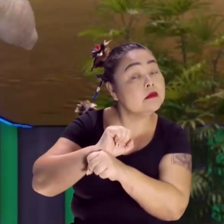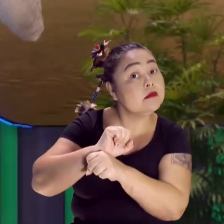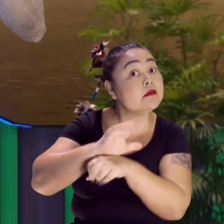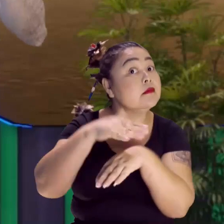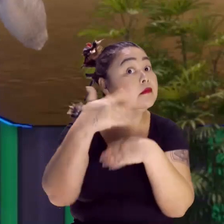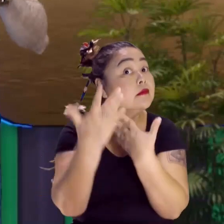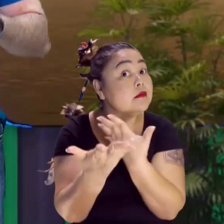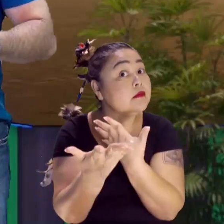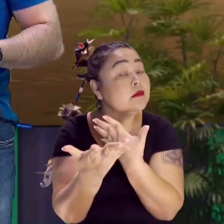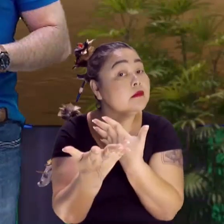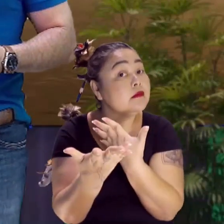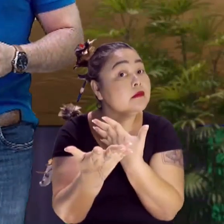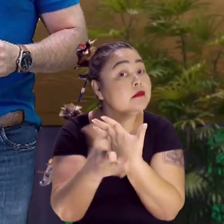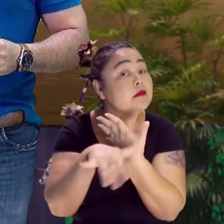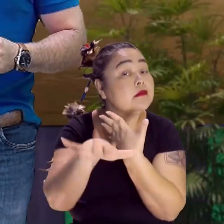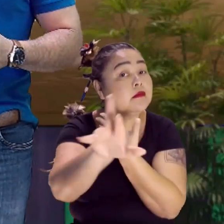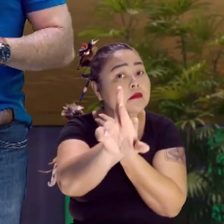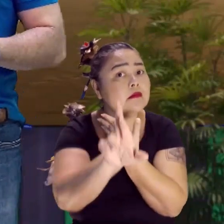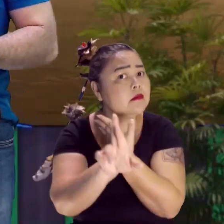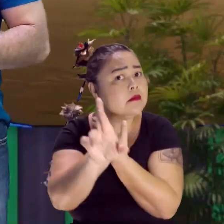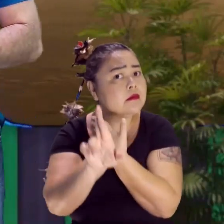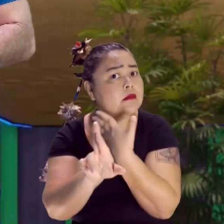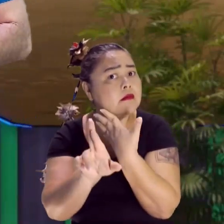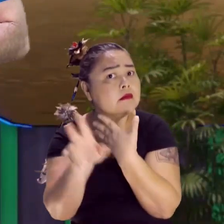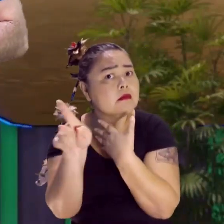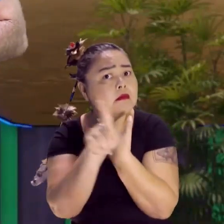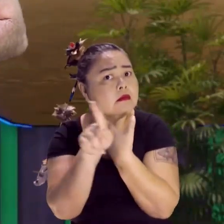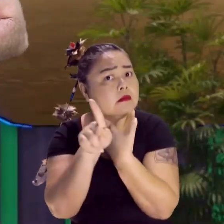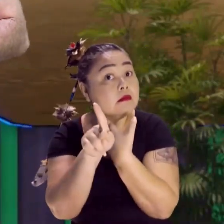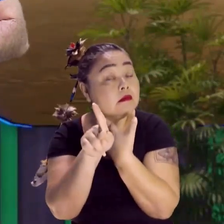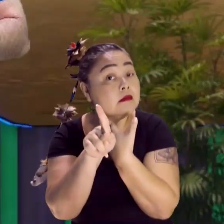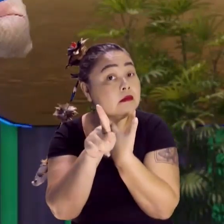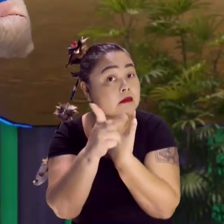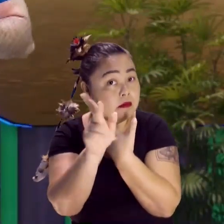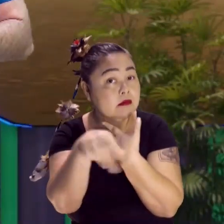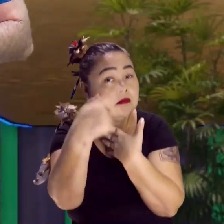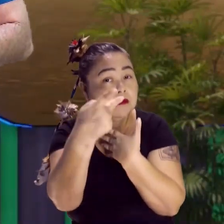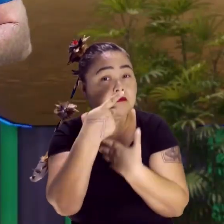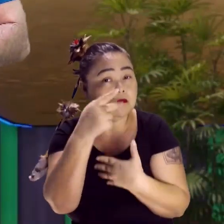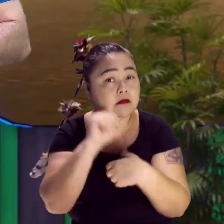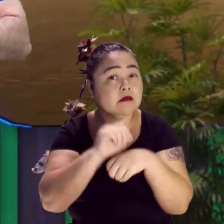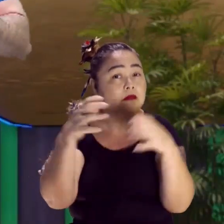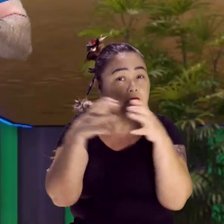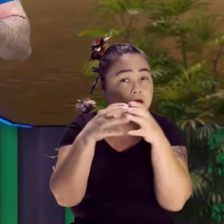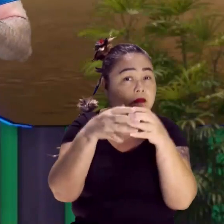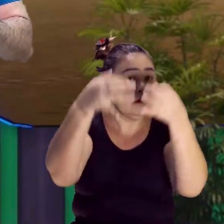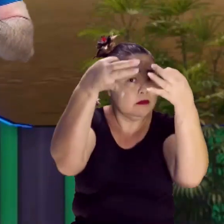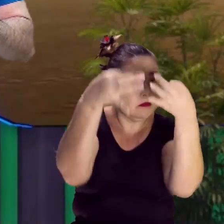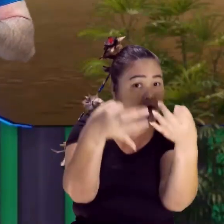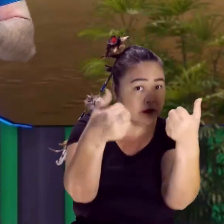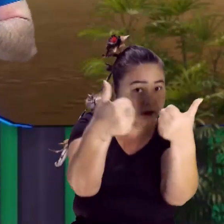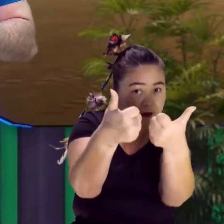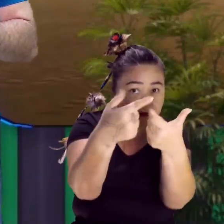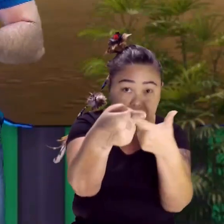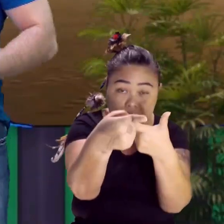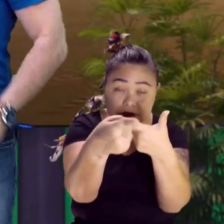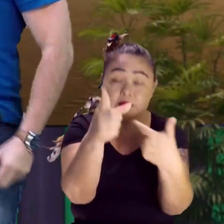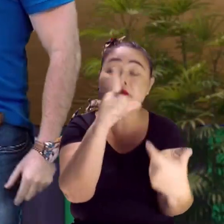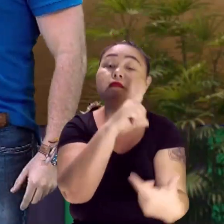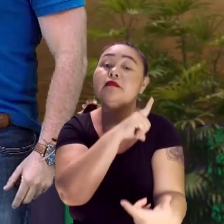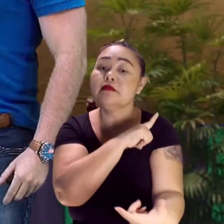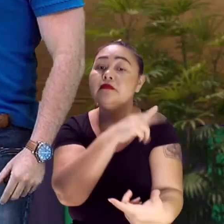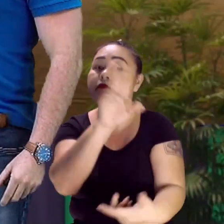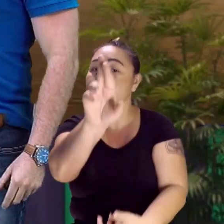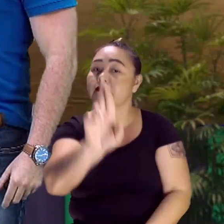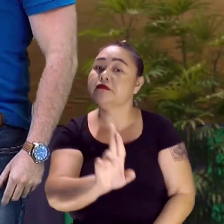E aí a galera respondeu correto professor fala depois fala para a gente lá no grupo deu tudo certo aí eu tenho certeza